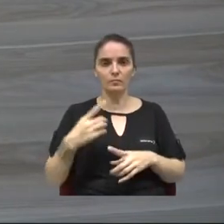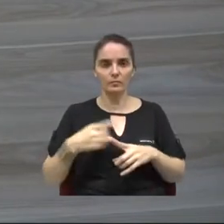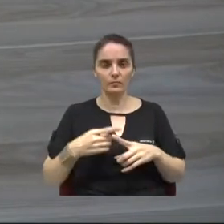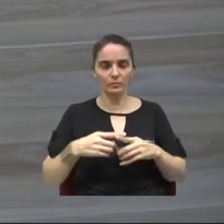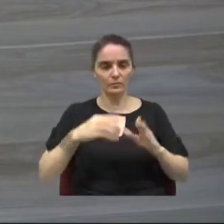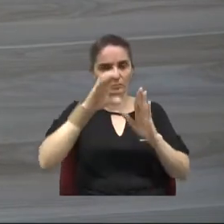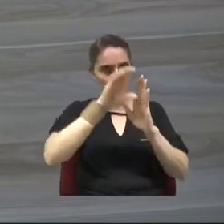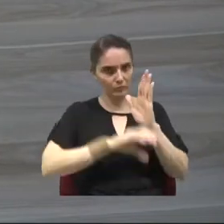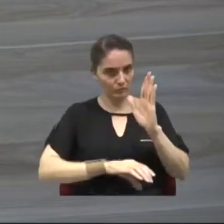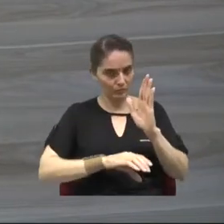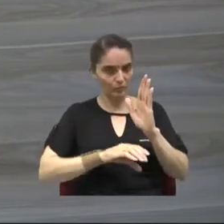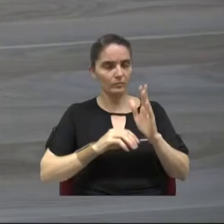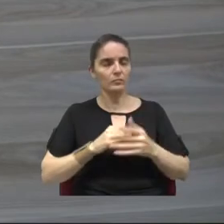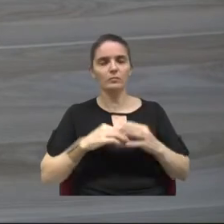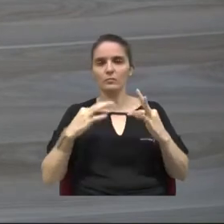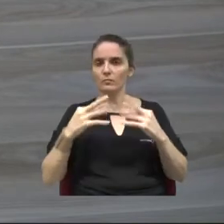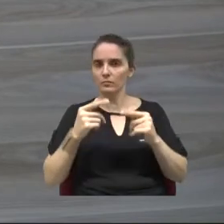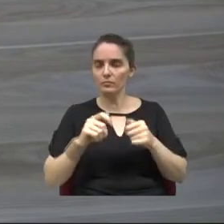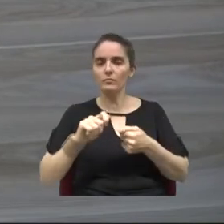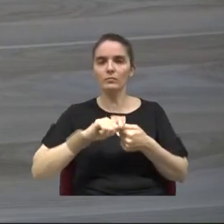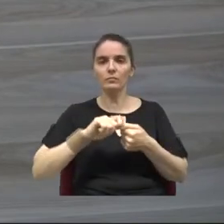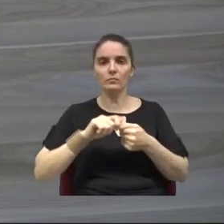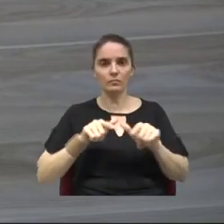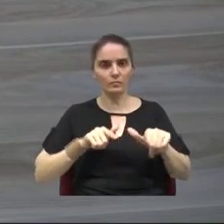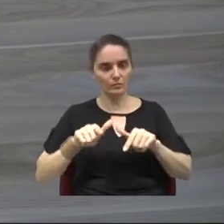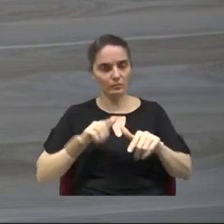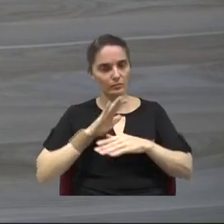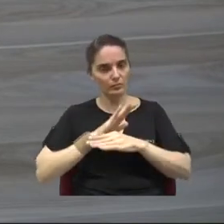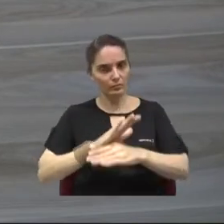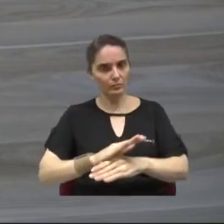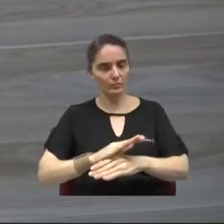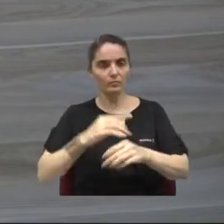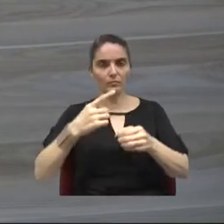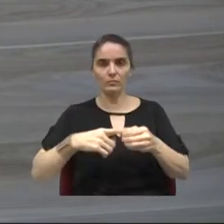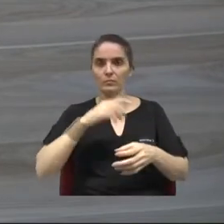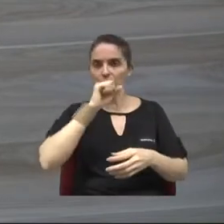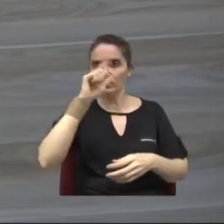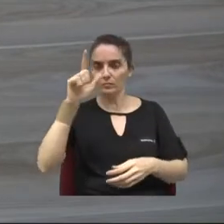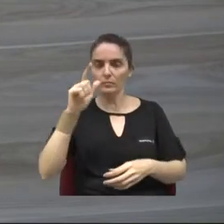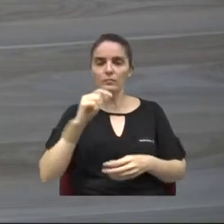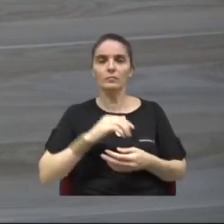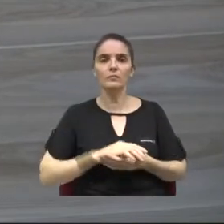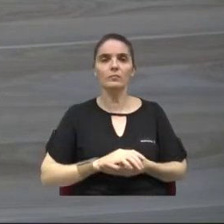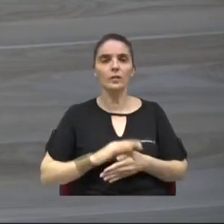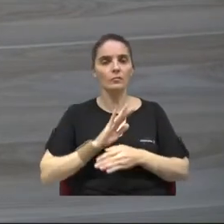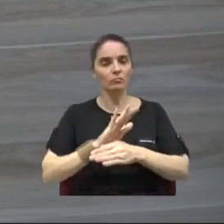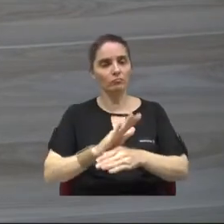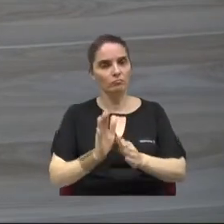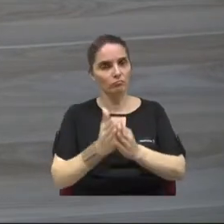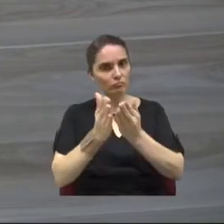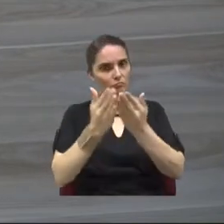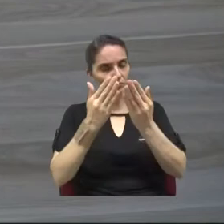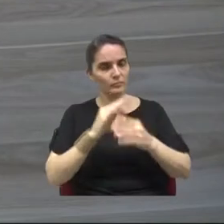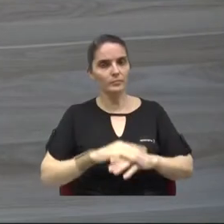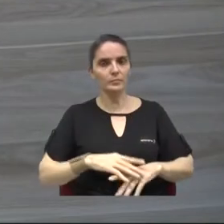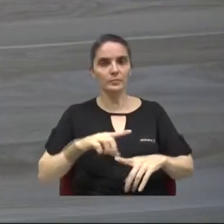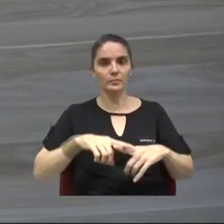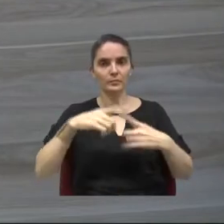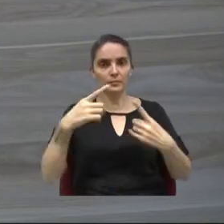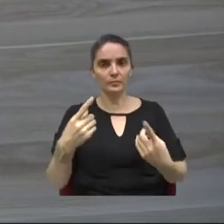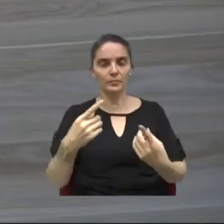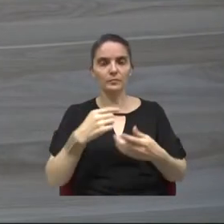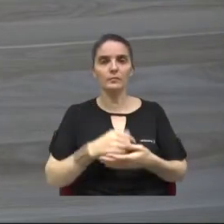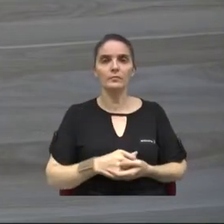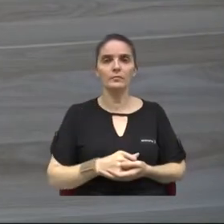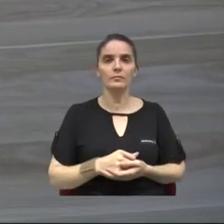currículo com relação ao que ele faz pela cidade, que ele faz pelos menos favorecidos, mas eu, na